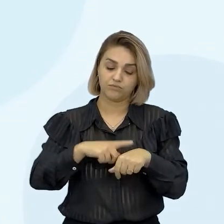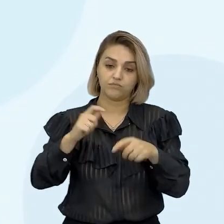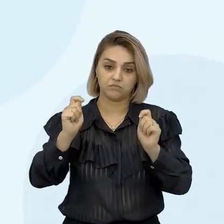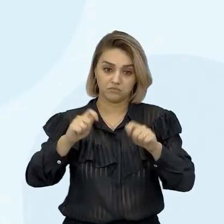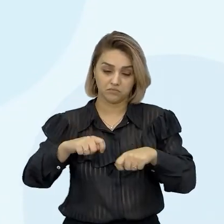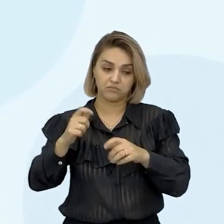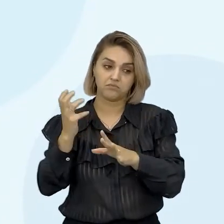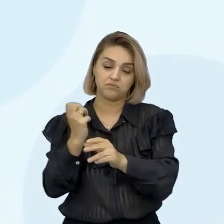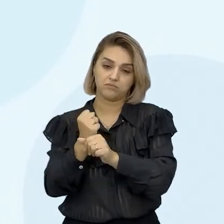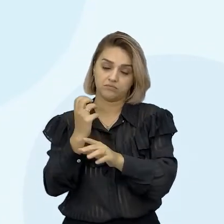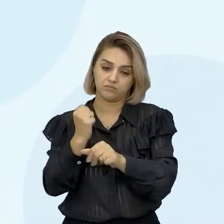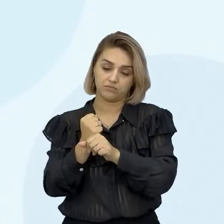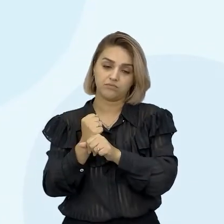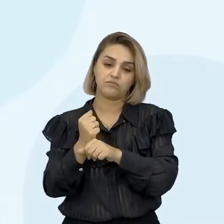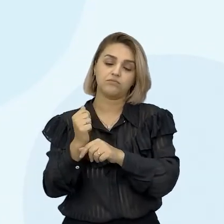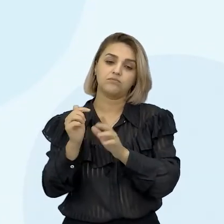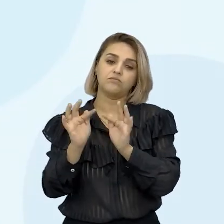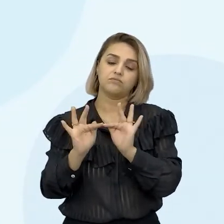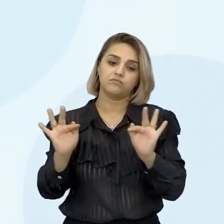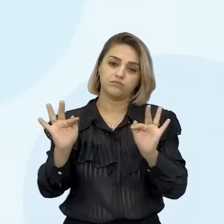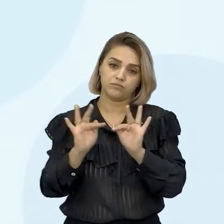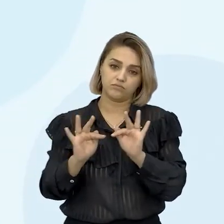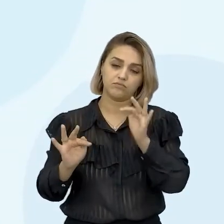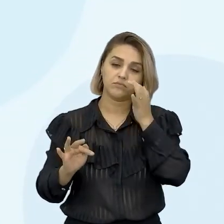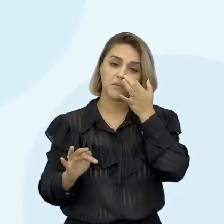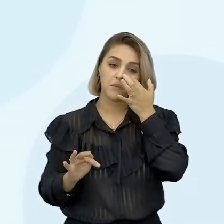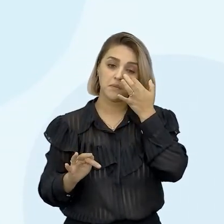ser calculado pela fórmula linhaa ó